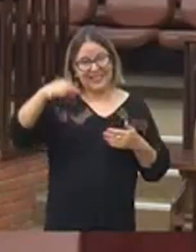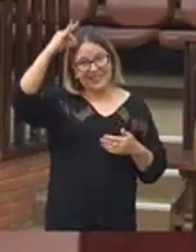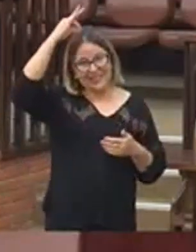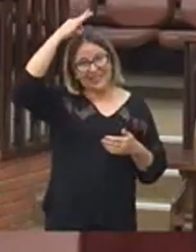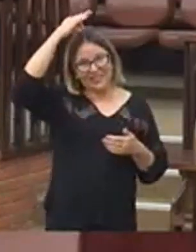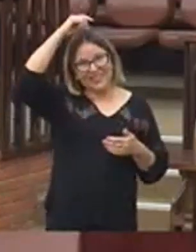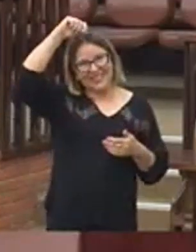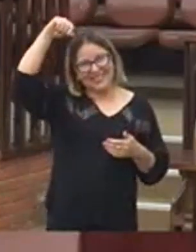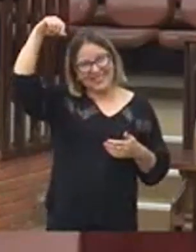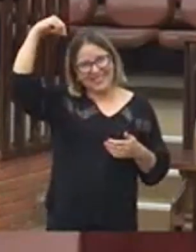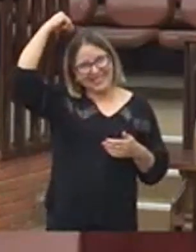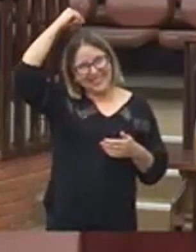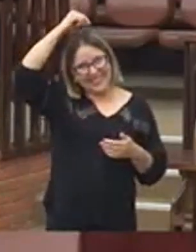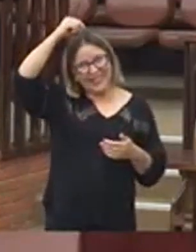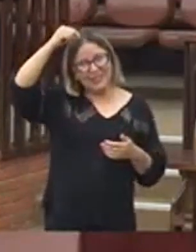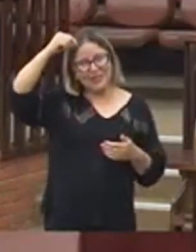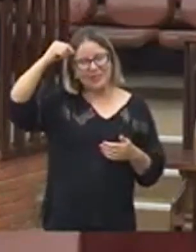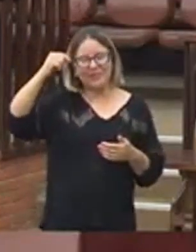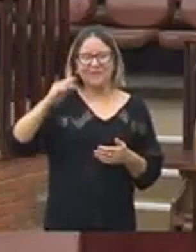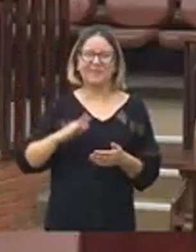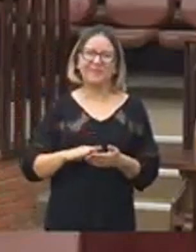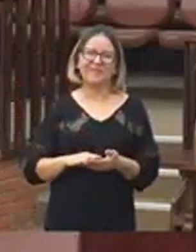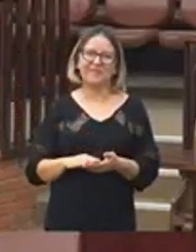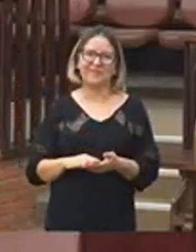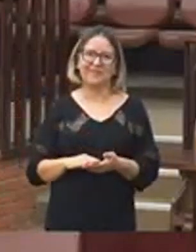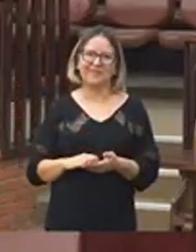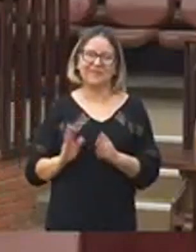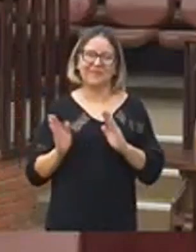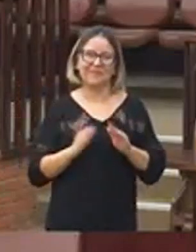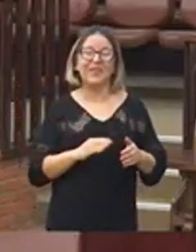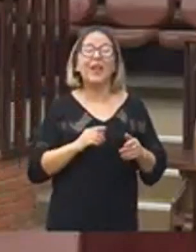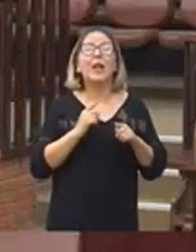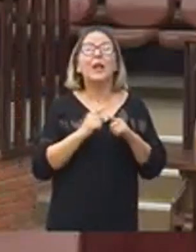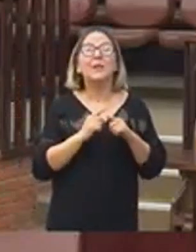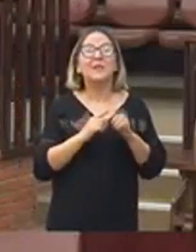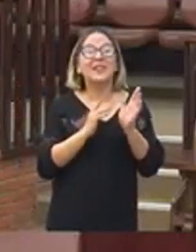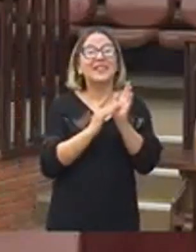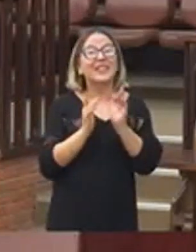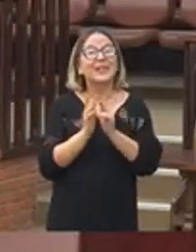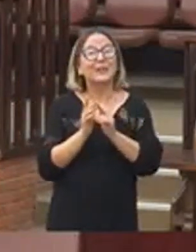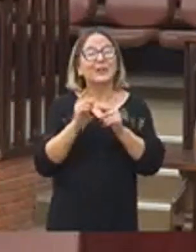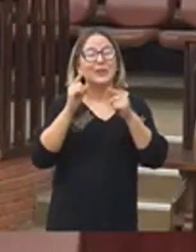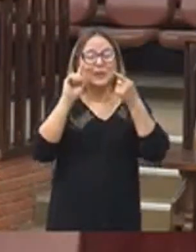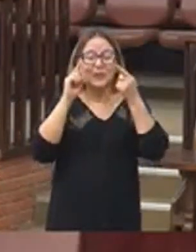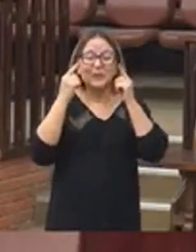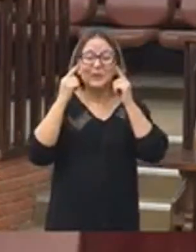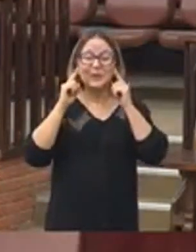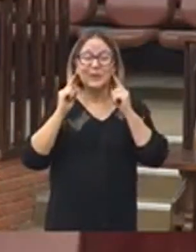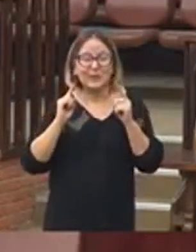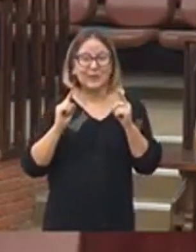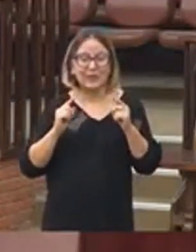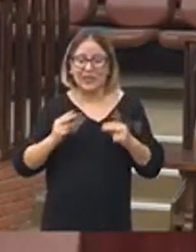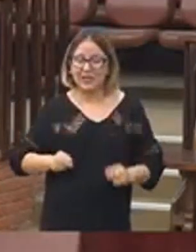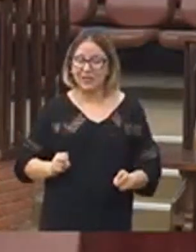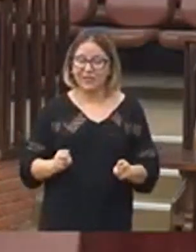Santo. Por que Jesus chorou? E por que Jesus está